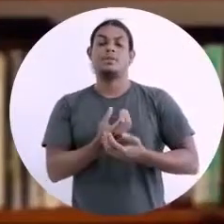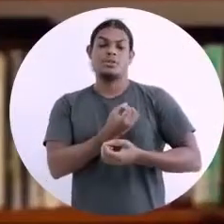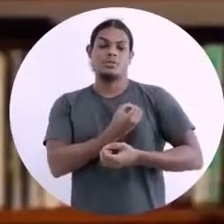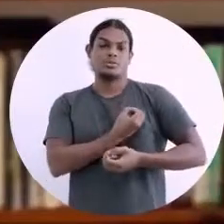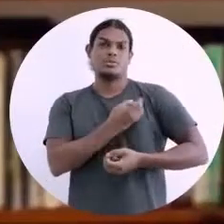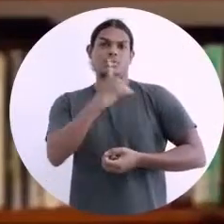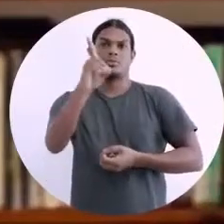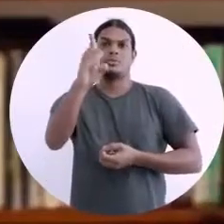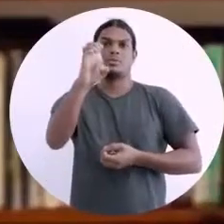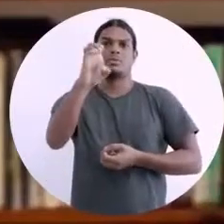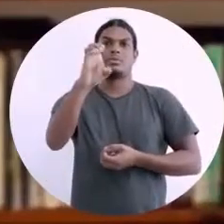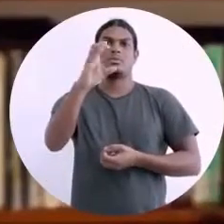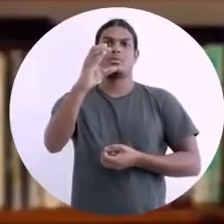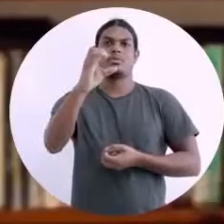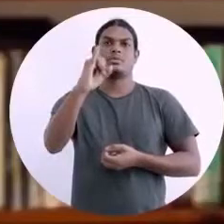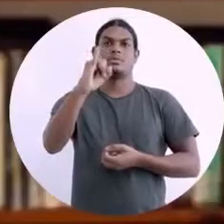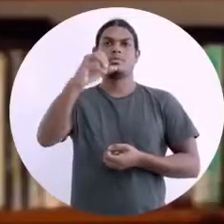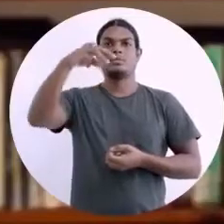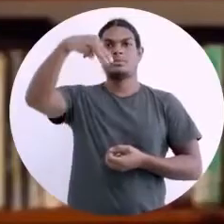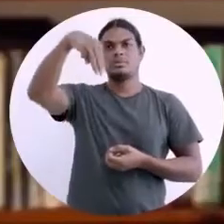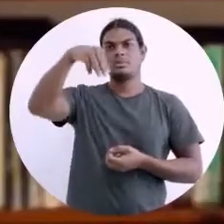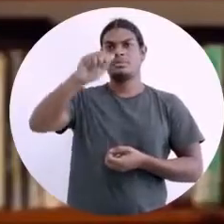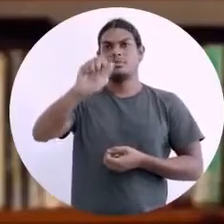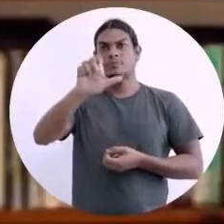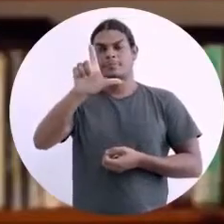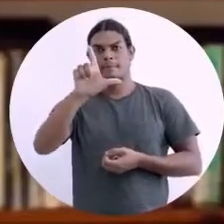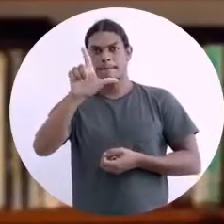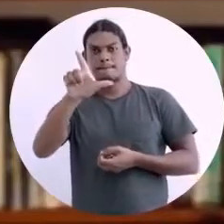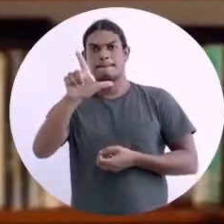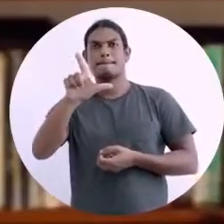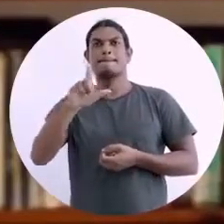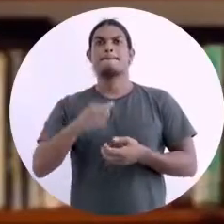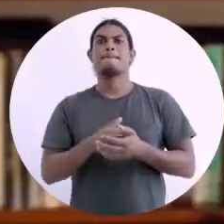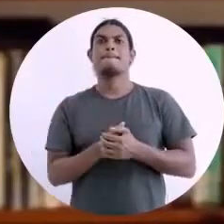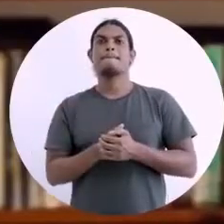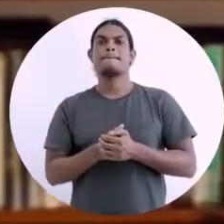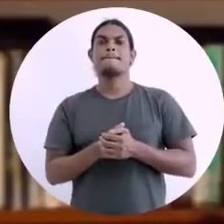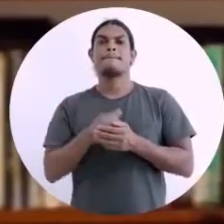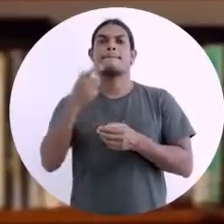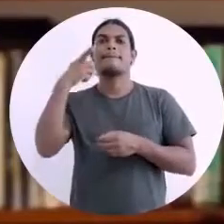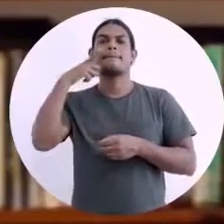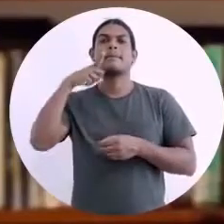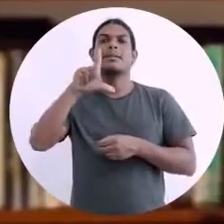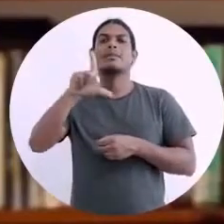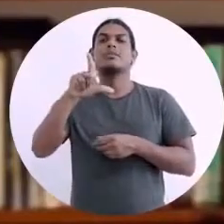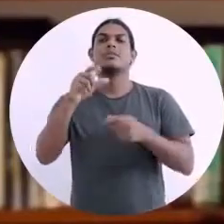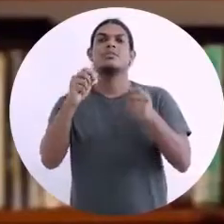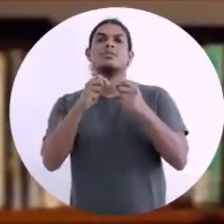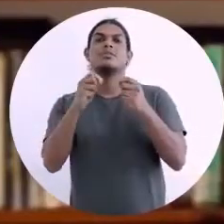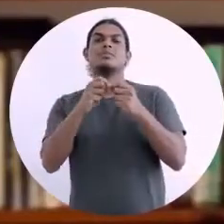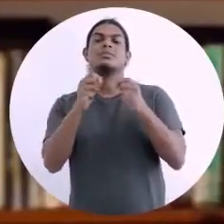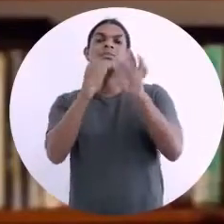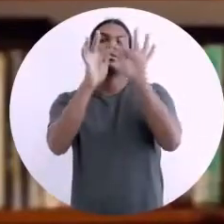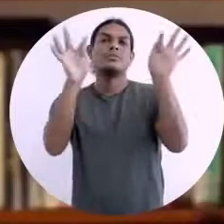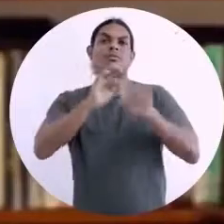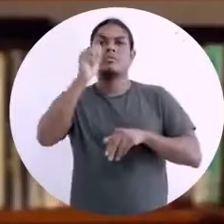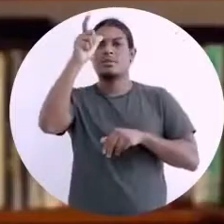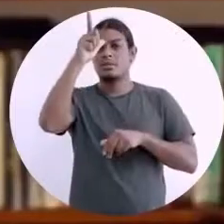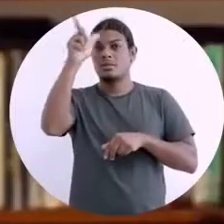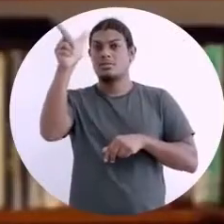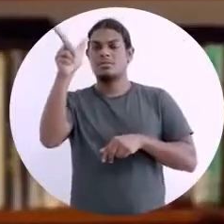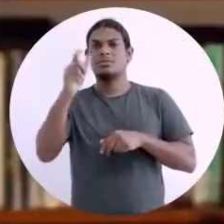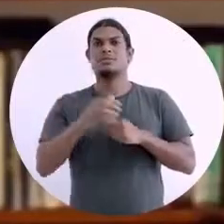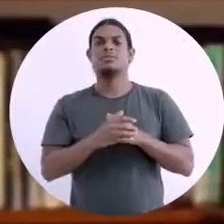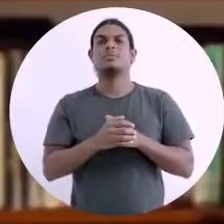entenderem melhor, quando o Dewey começou a construir o seu sistema, ele construiu de uma forma lógica, tá? Não era nada aleatório.